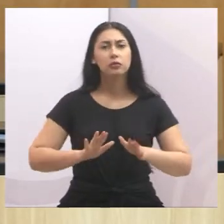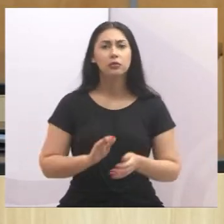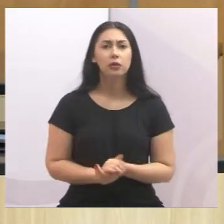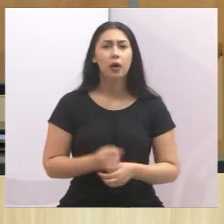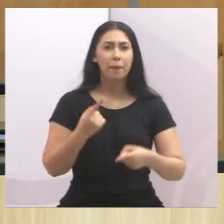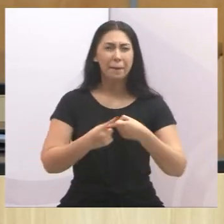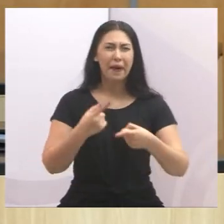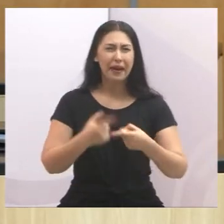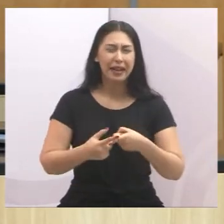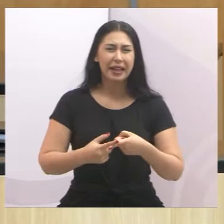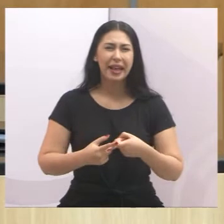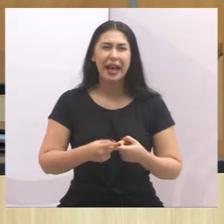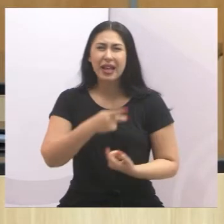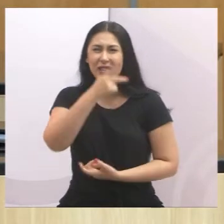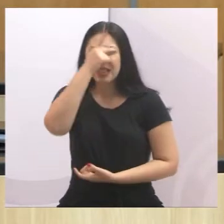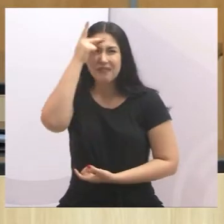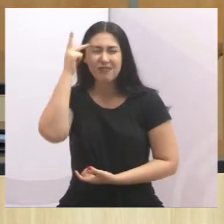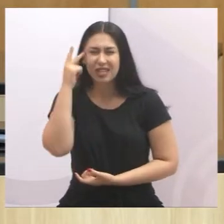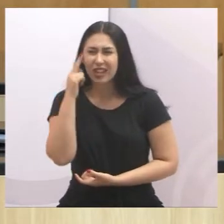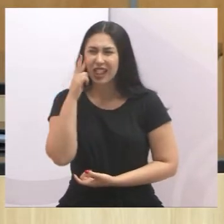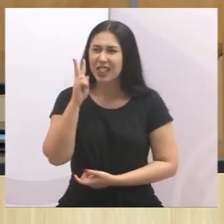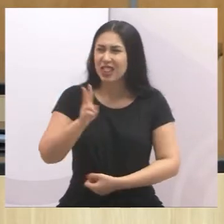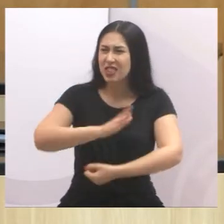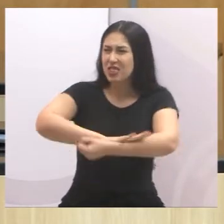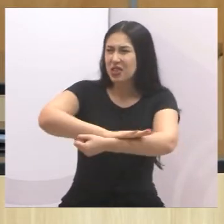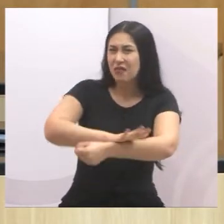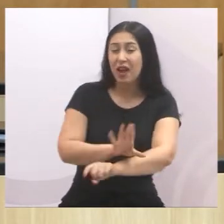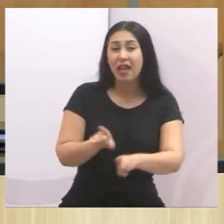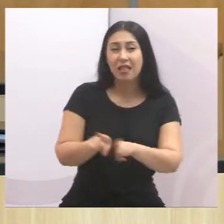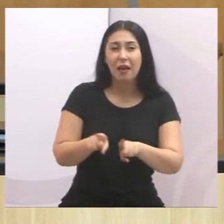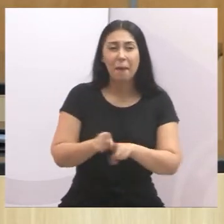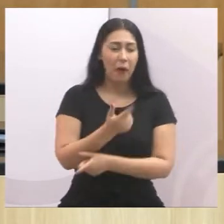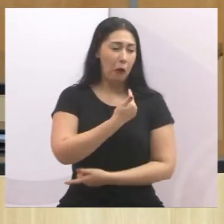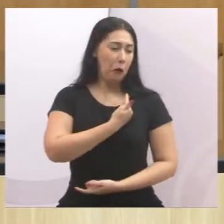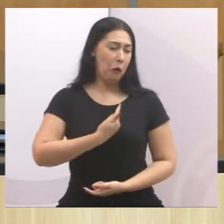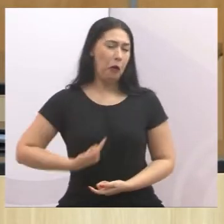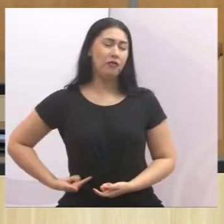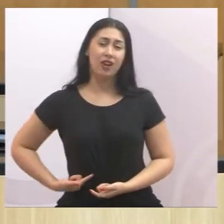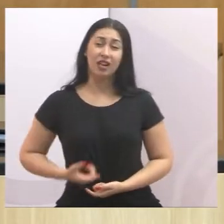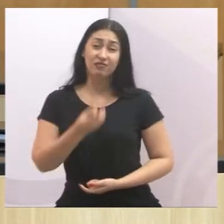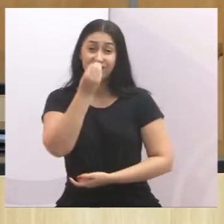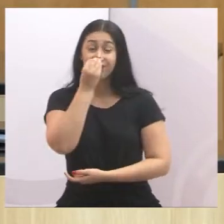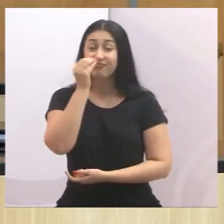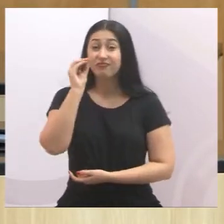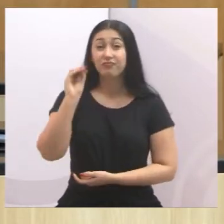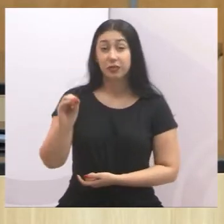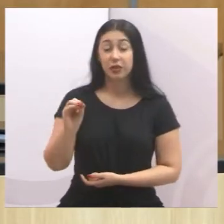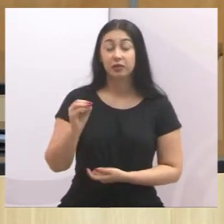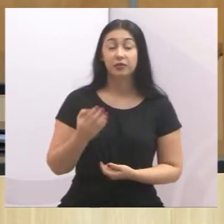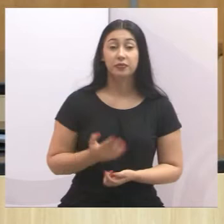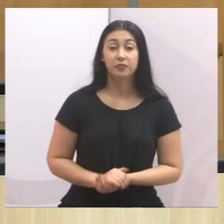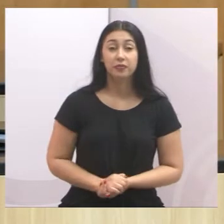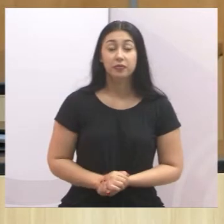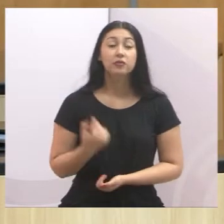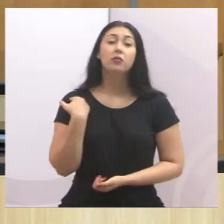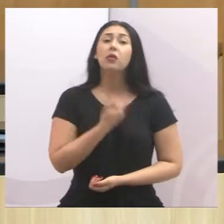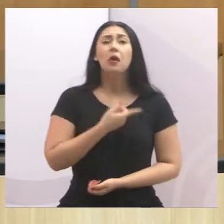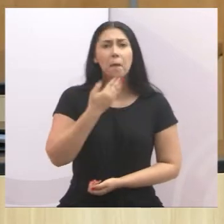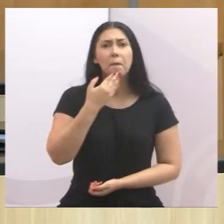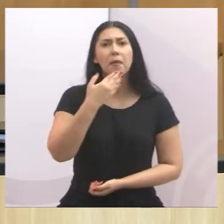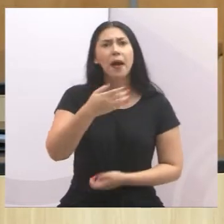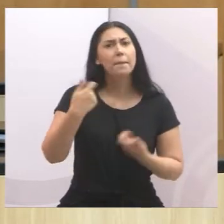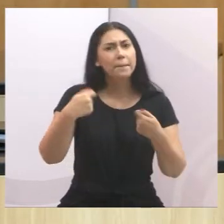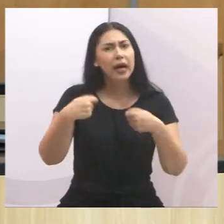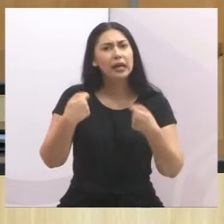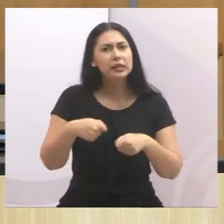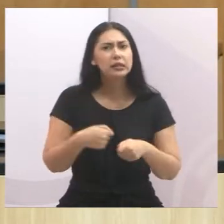pela inépcia e complacência dos governos de todas as esferas, sobretudo do ente federal. Exigimos que ocorra a